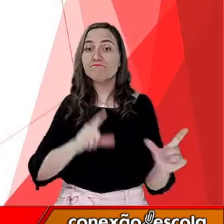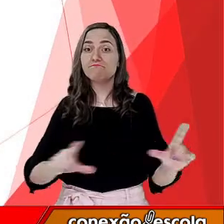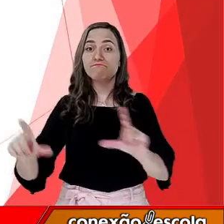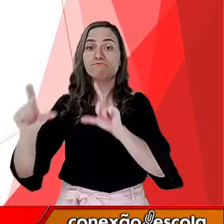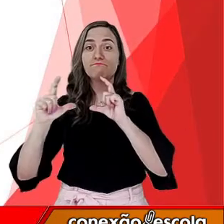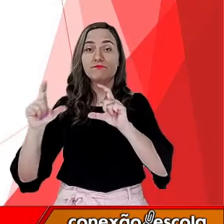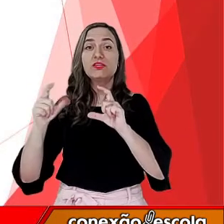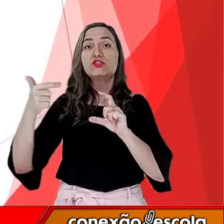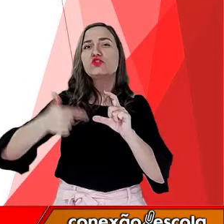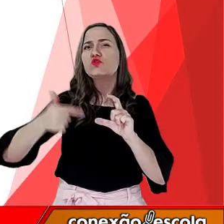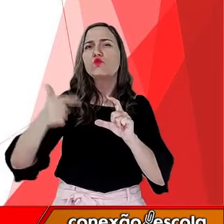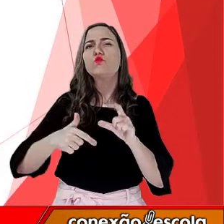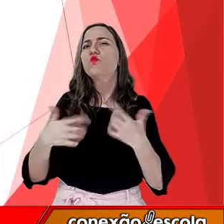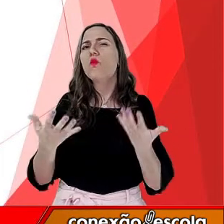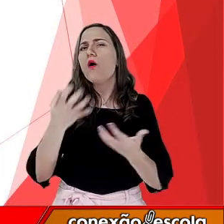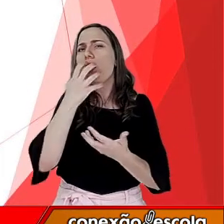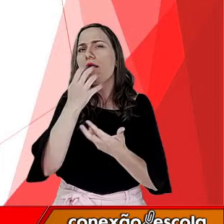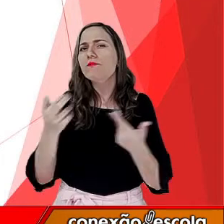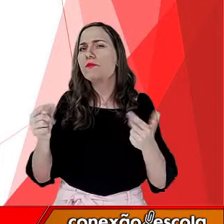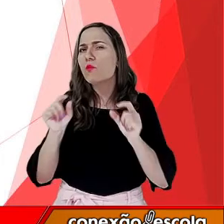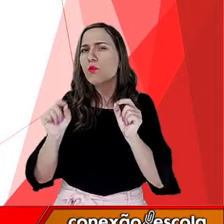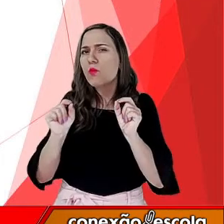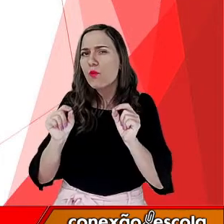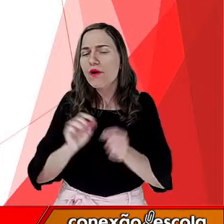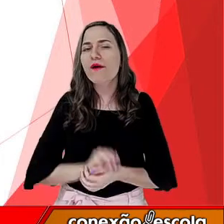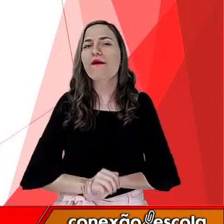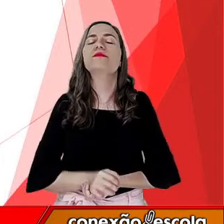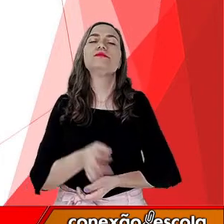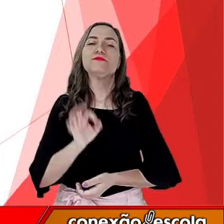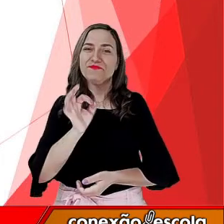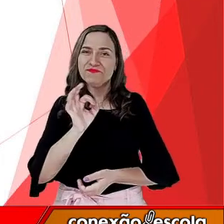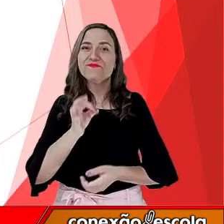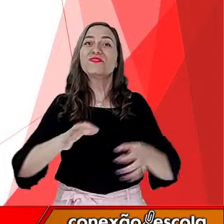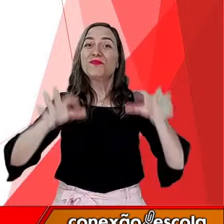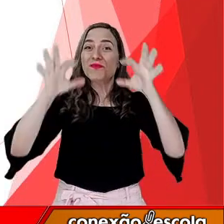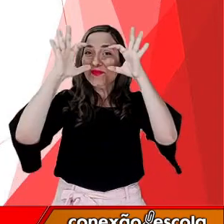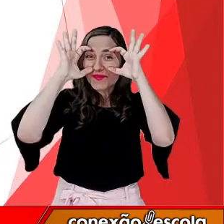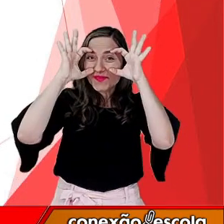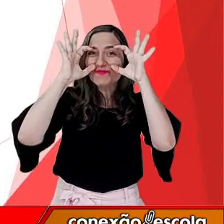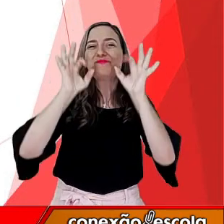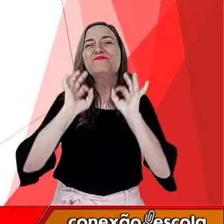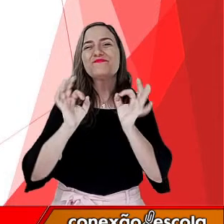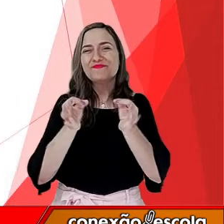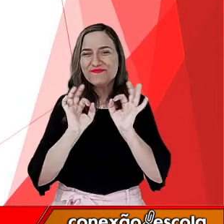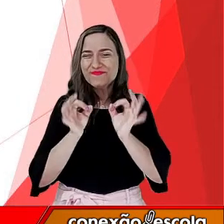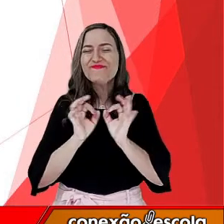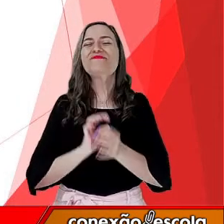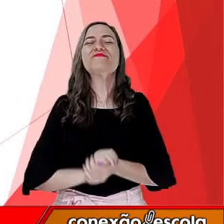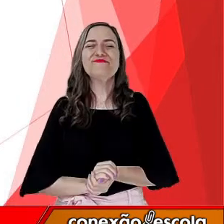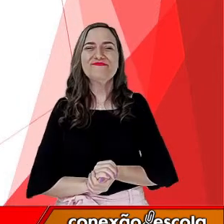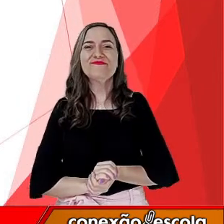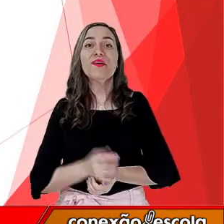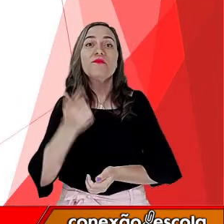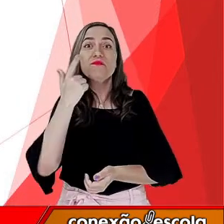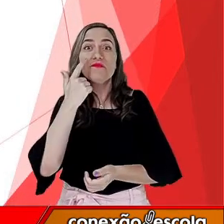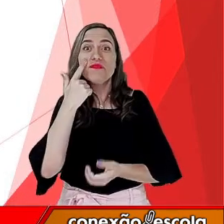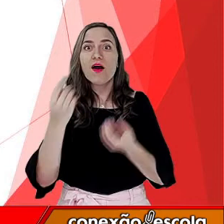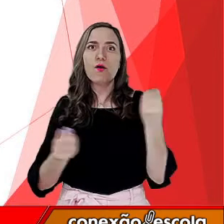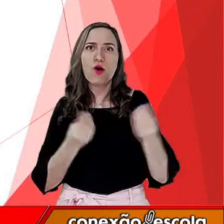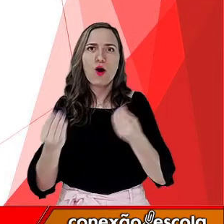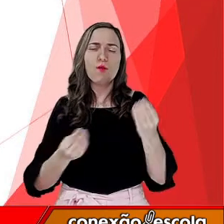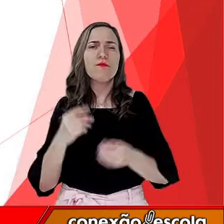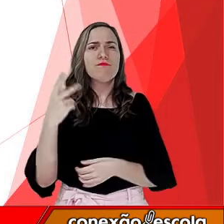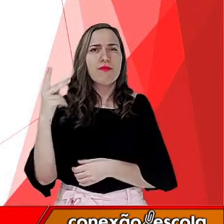2. Que animal é esse? Isso mesmo, uma coruja. Vamos bater palmas